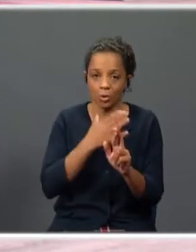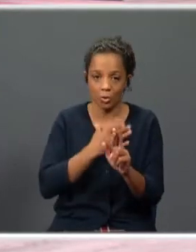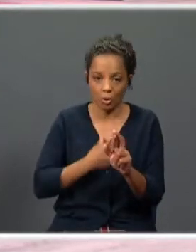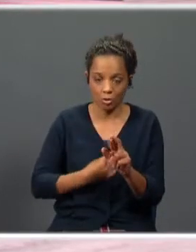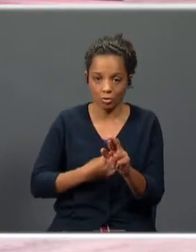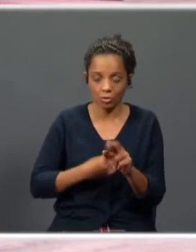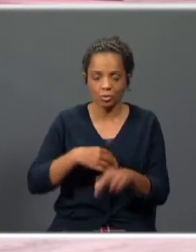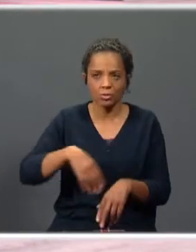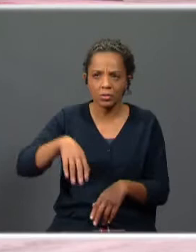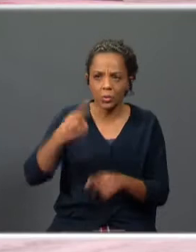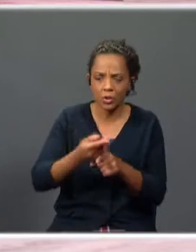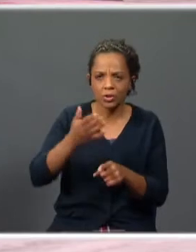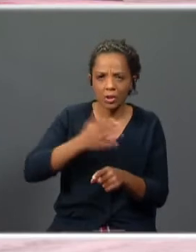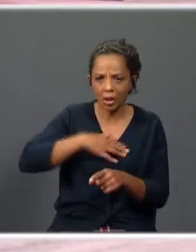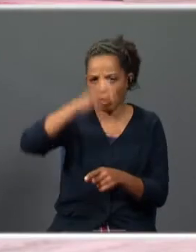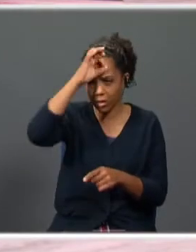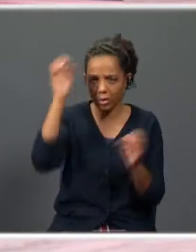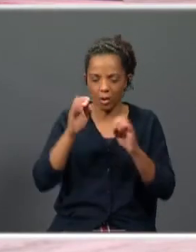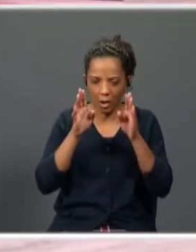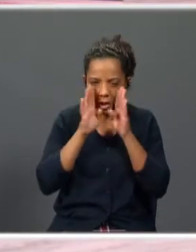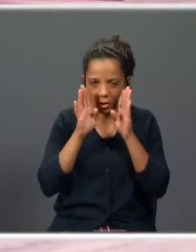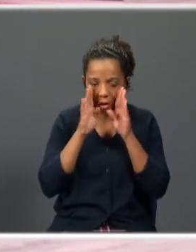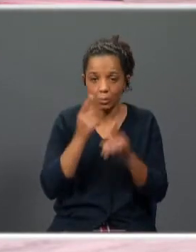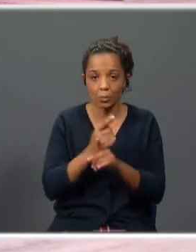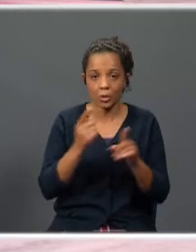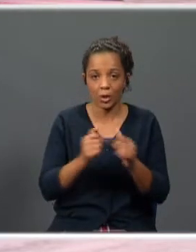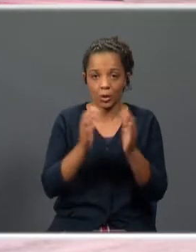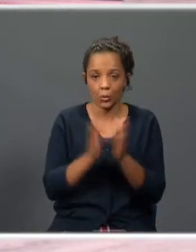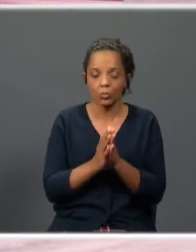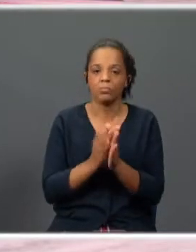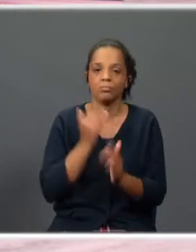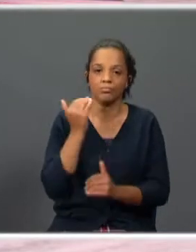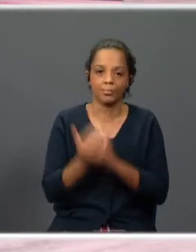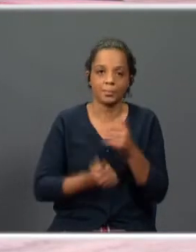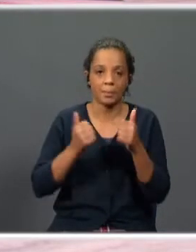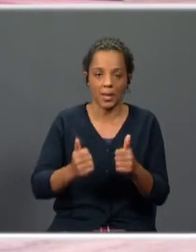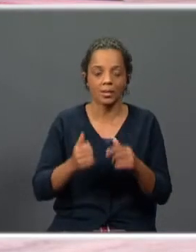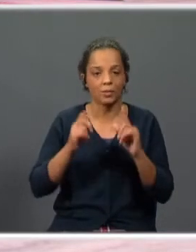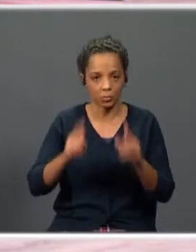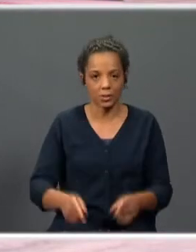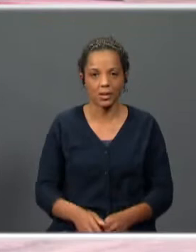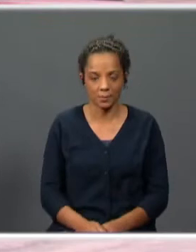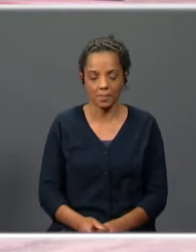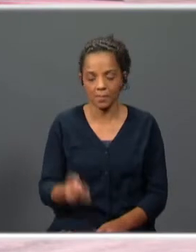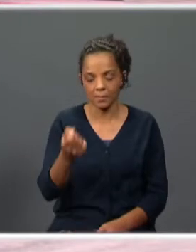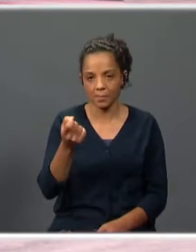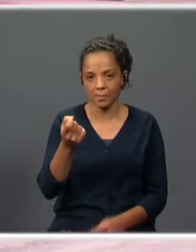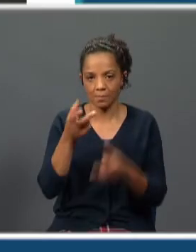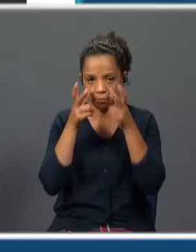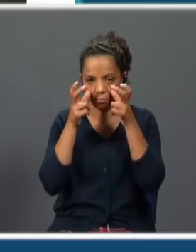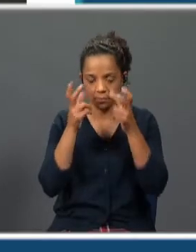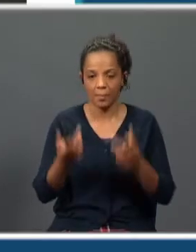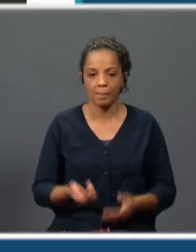sem distratores, muito atento, para que tudo corra bem. Então vá, vamos iniciar a nossa